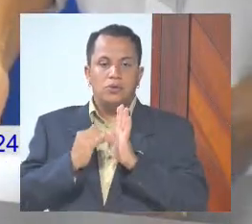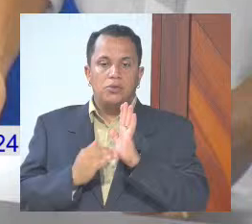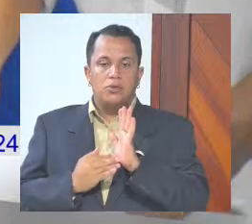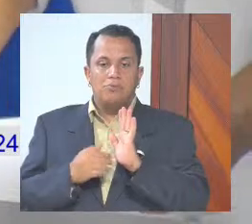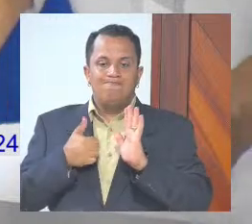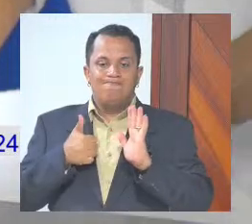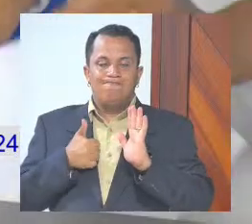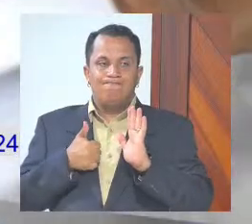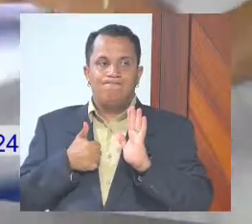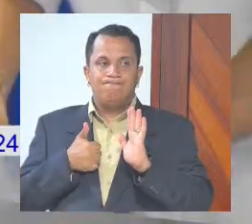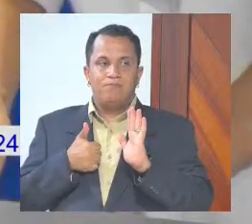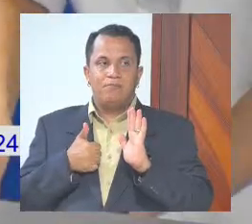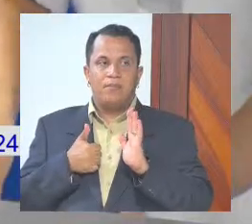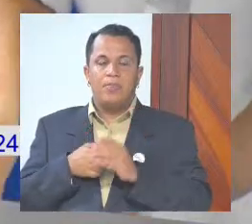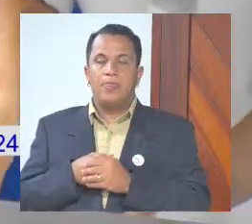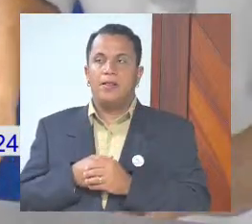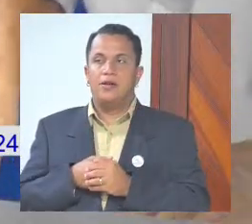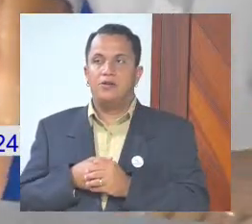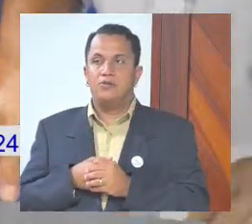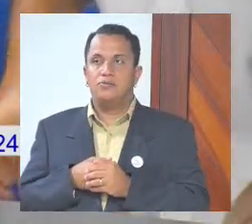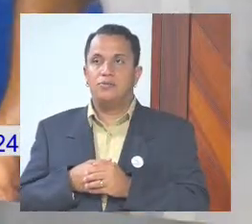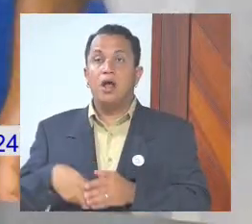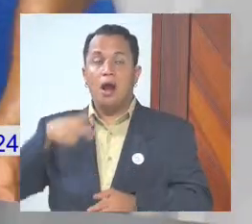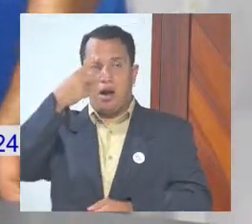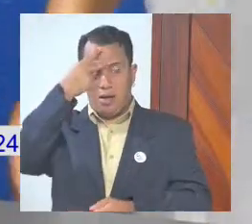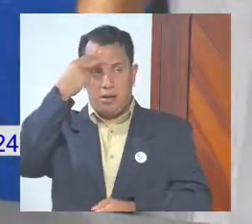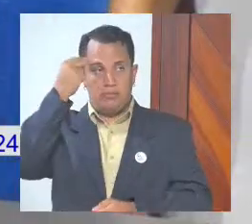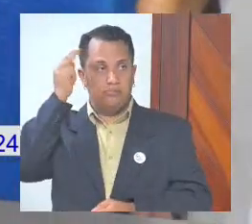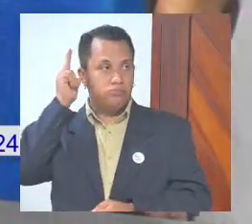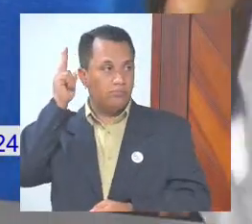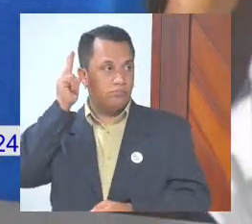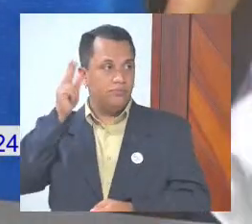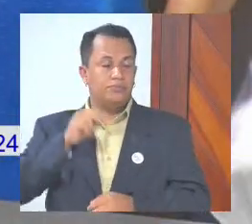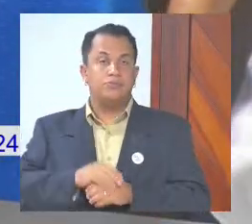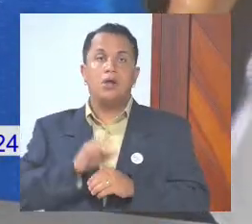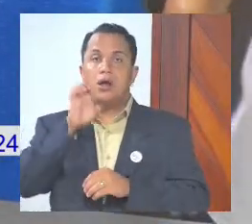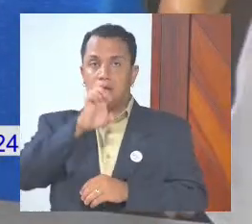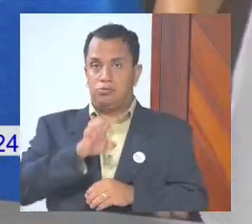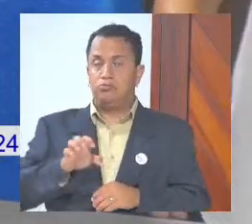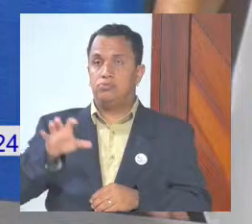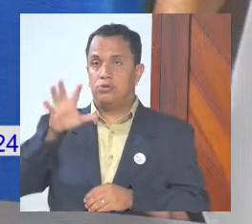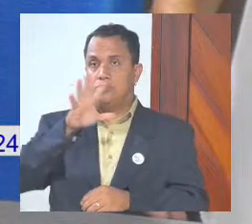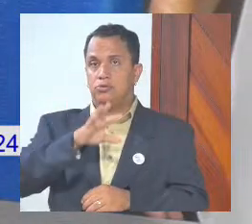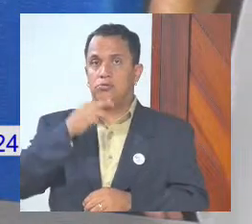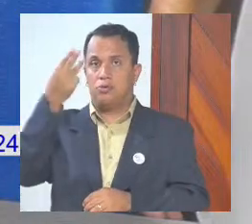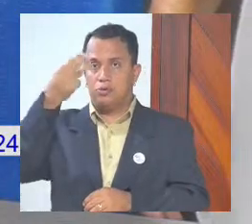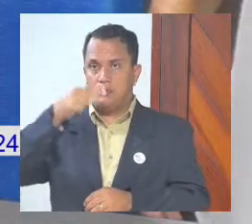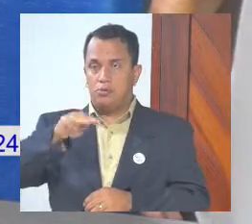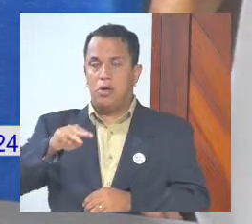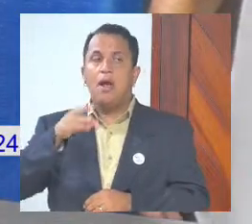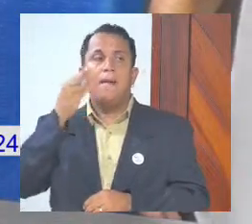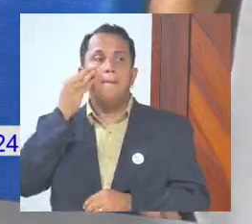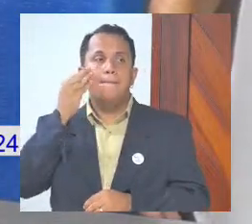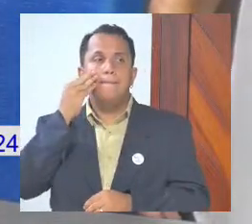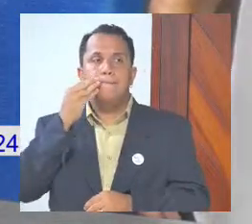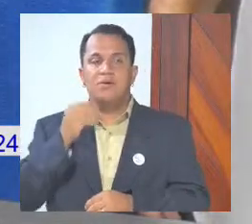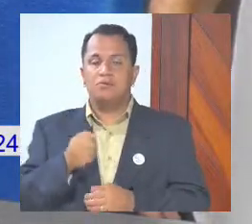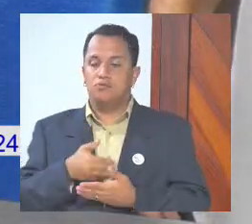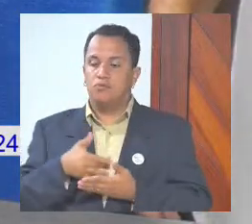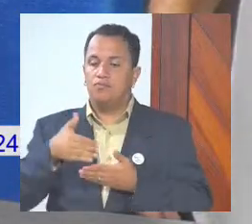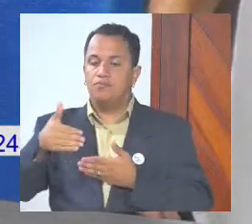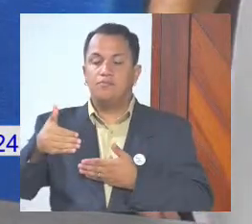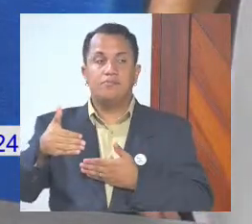1º. Fica o prefeito municipal de Pinheiro, estado do Maranhão, autorizado a